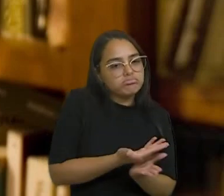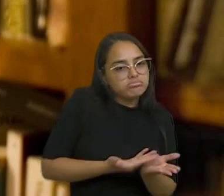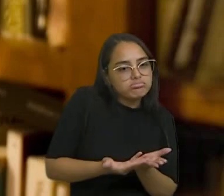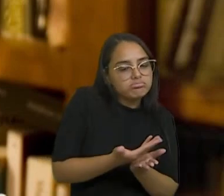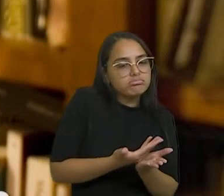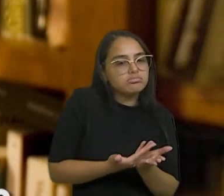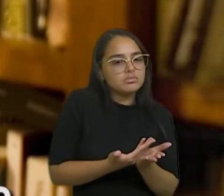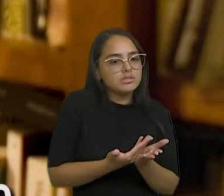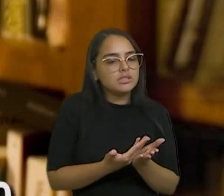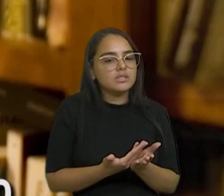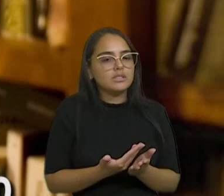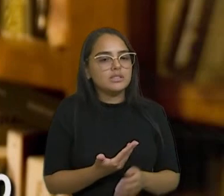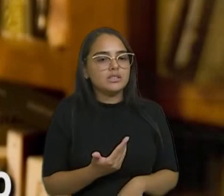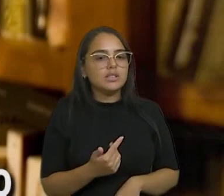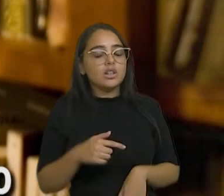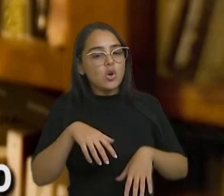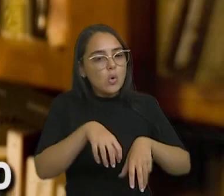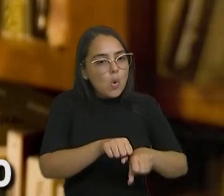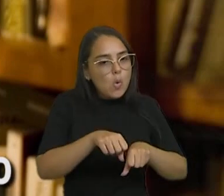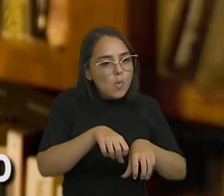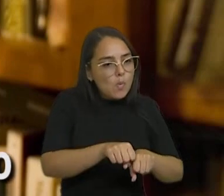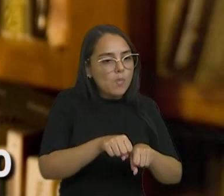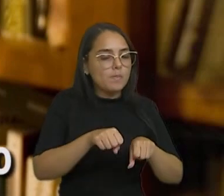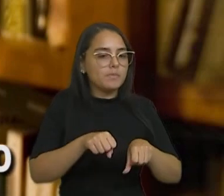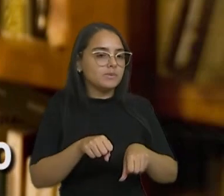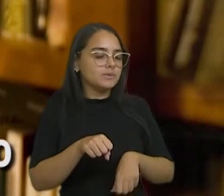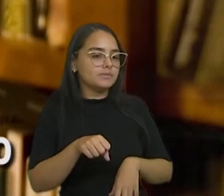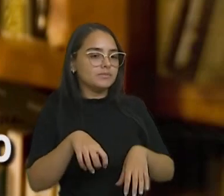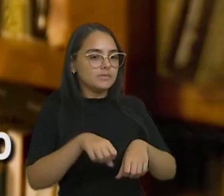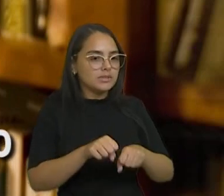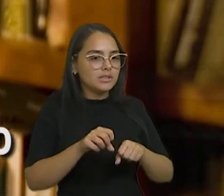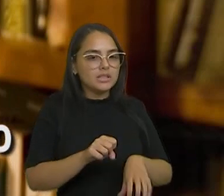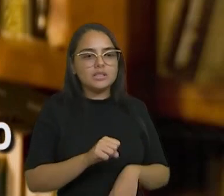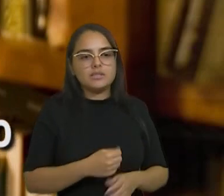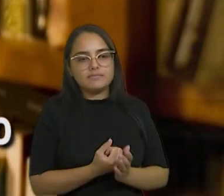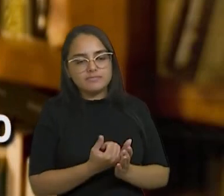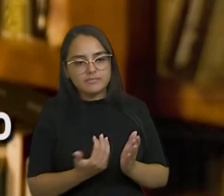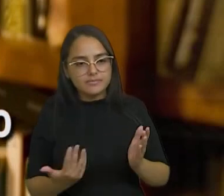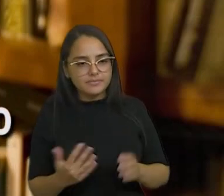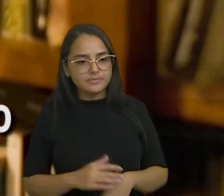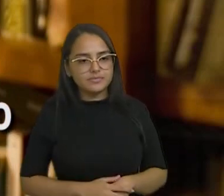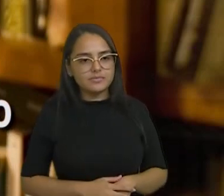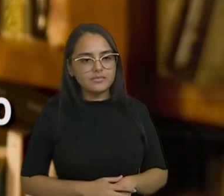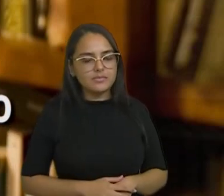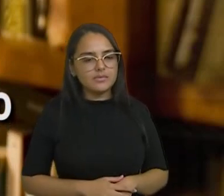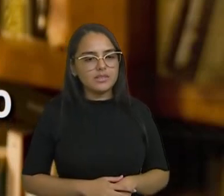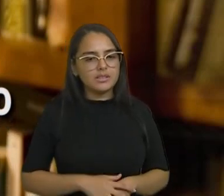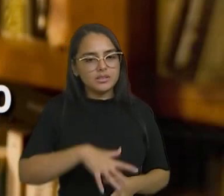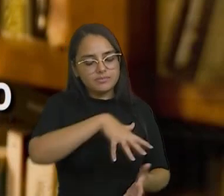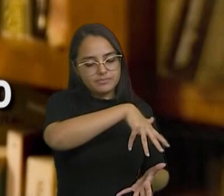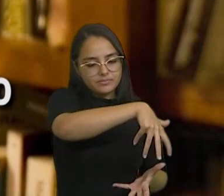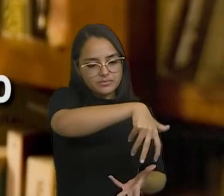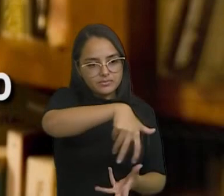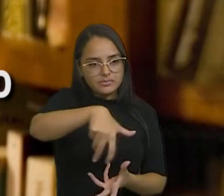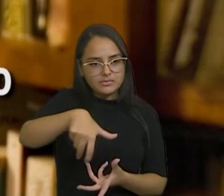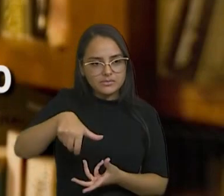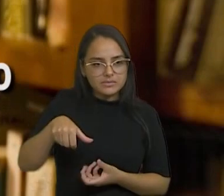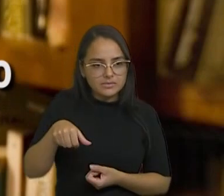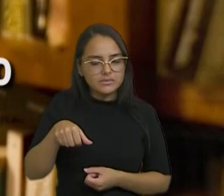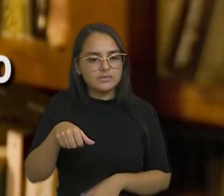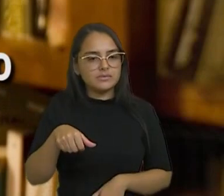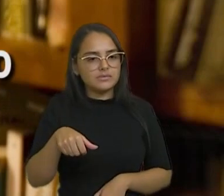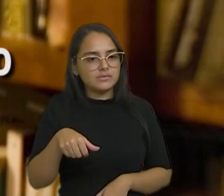grolado, tapioca, crueira, goma e carimã, tarisca e rodo, Volta ao mundo o